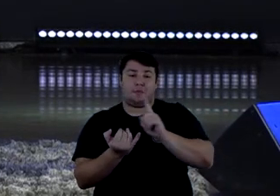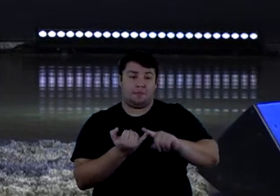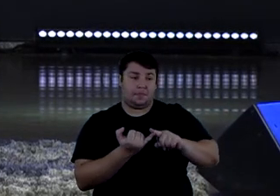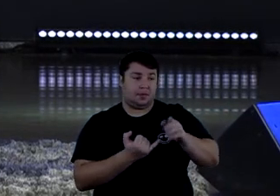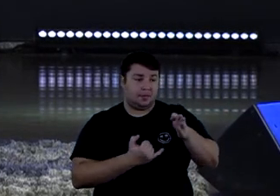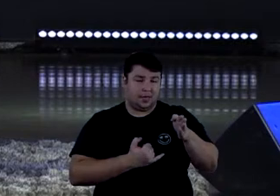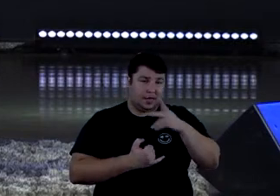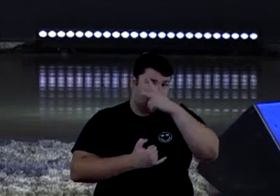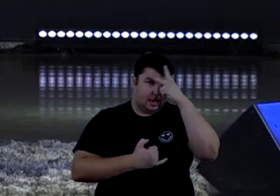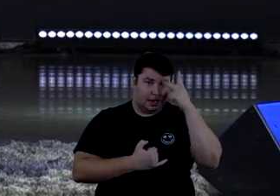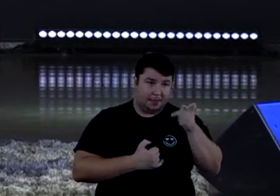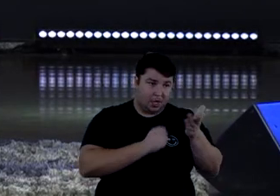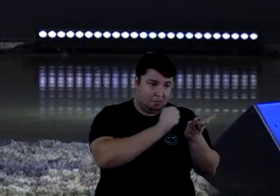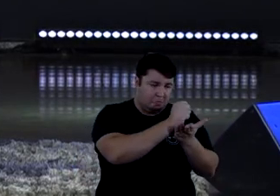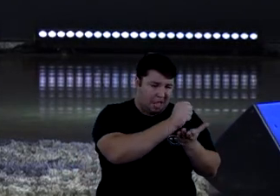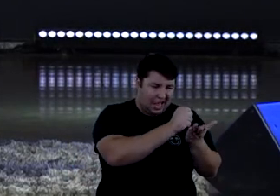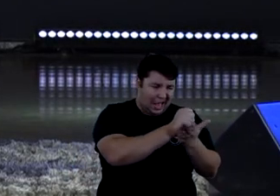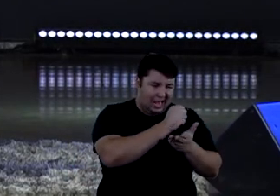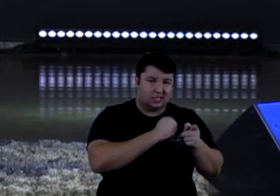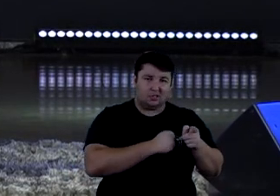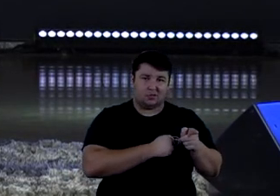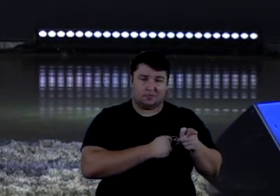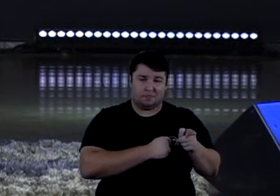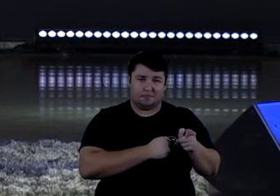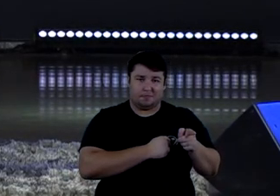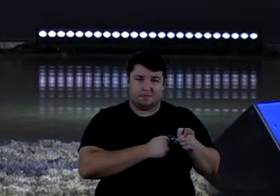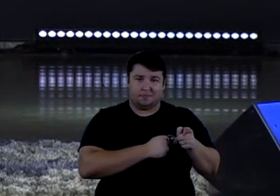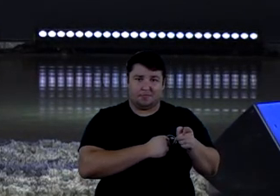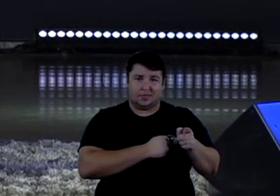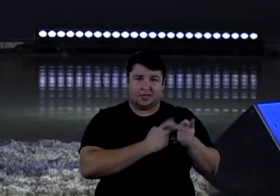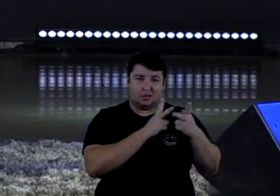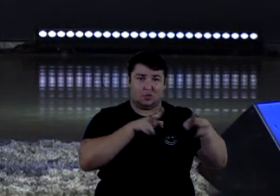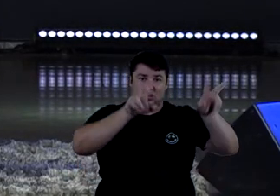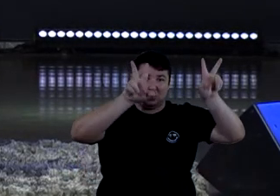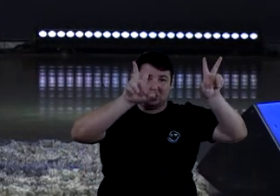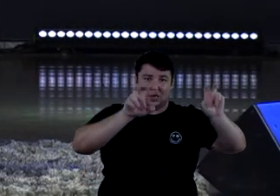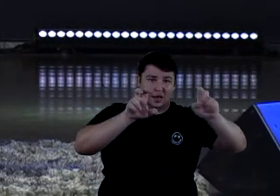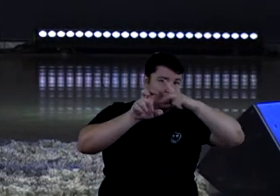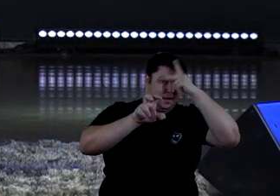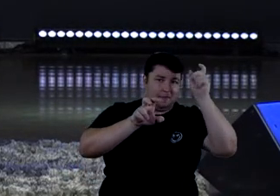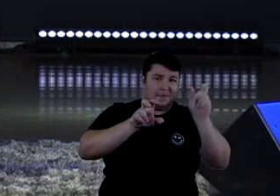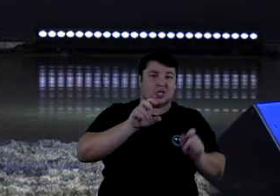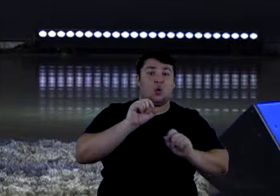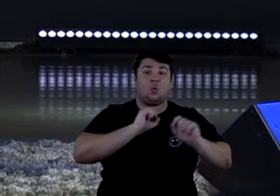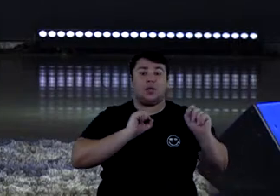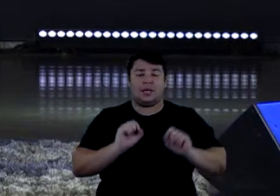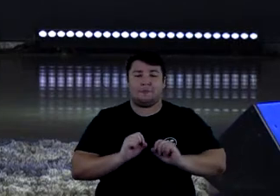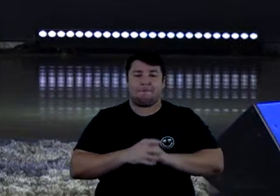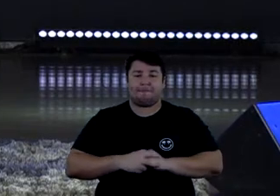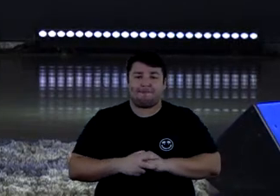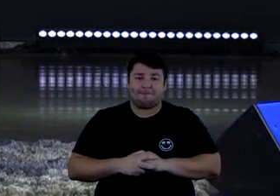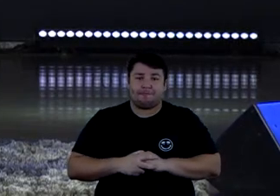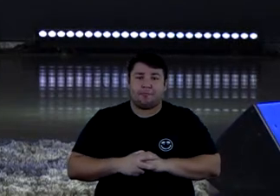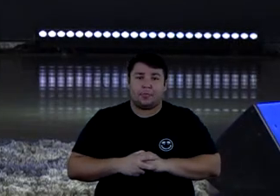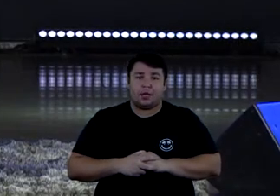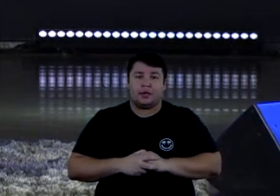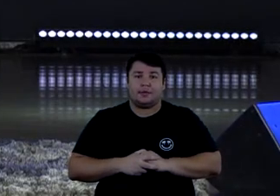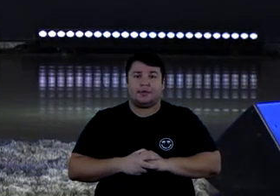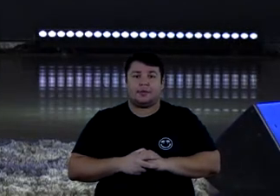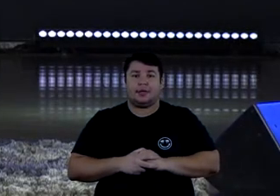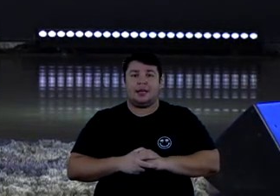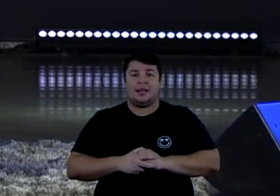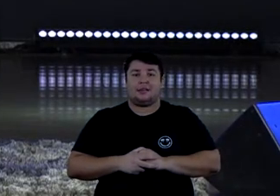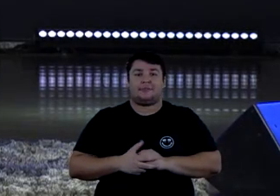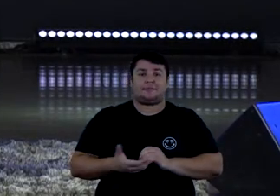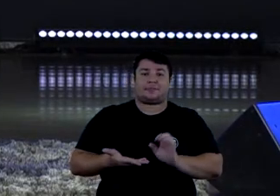Primeiro, a pessoa selvagem. Definição bíblica de pessoa selvagem. Efésios